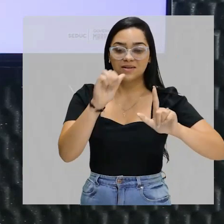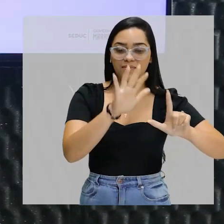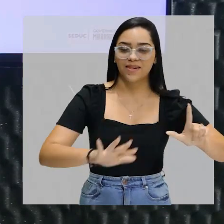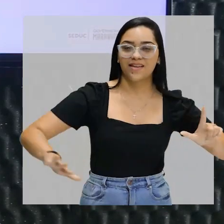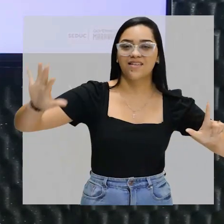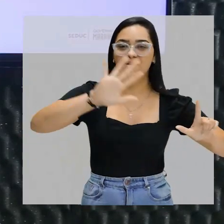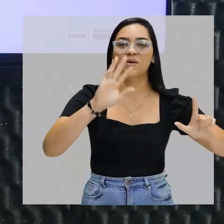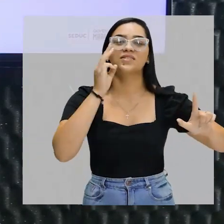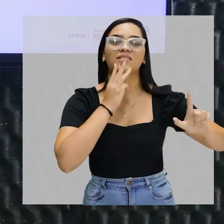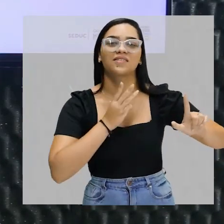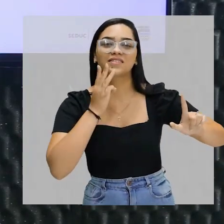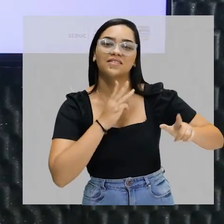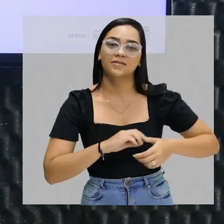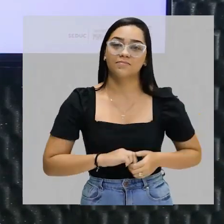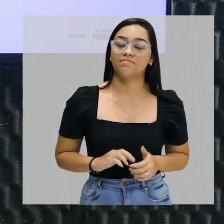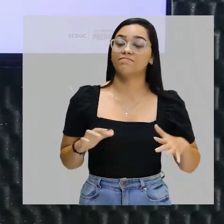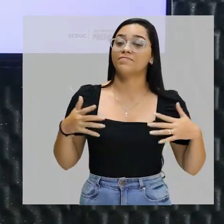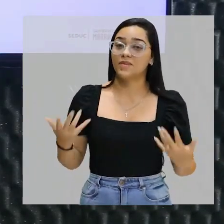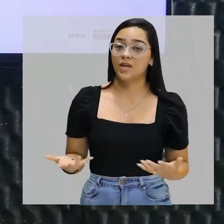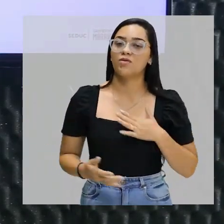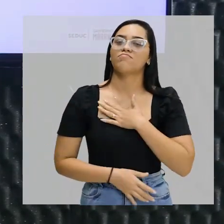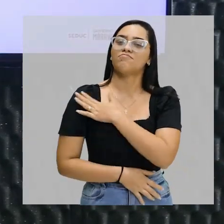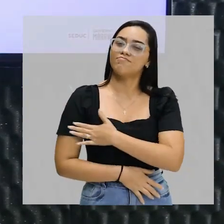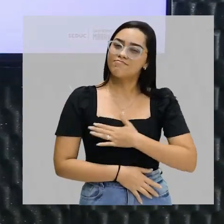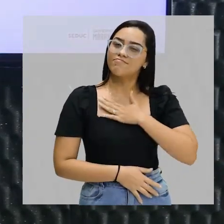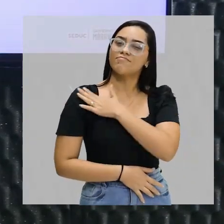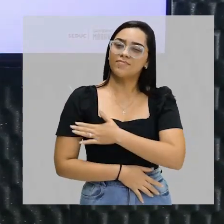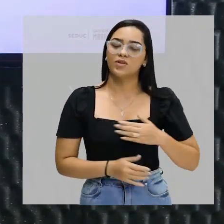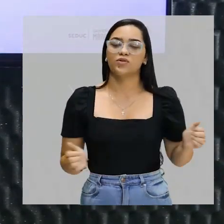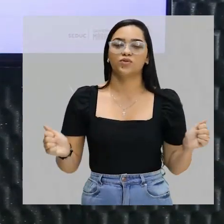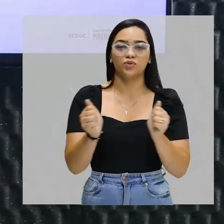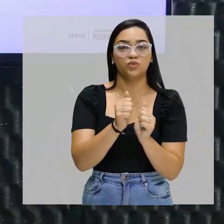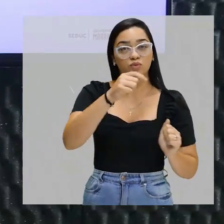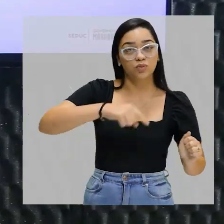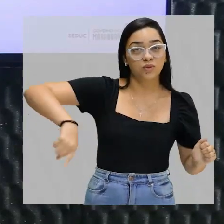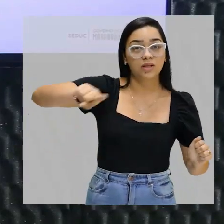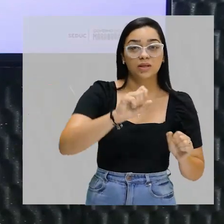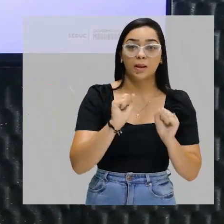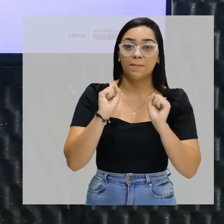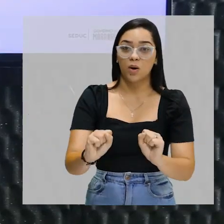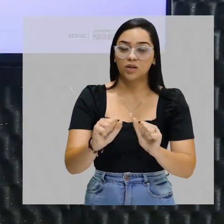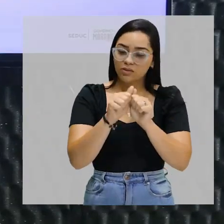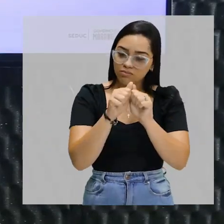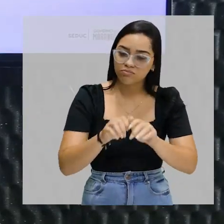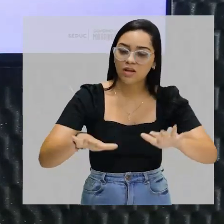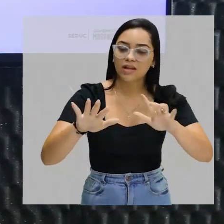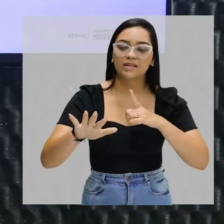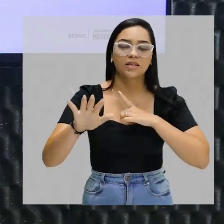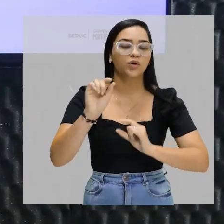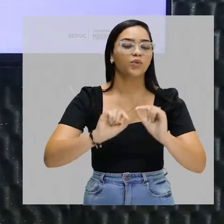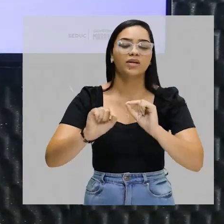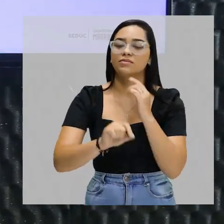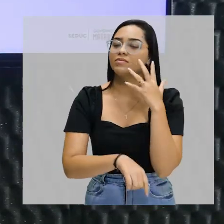plataforma Gonçalves Dias Galera É um prazer imenso tá aqui com vocês podendo Compartilhar esse